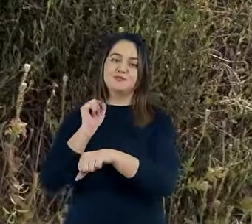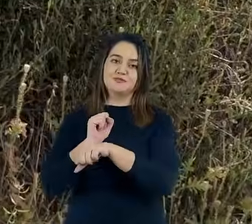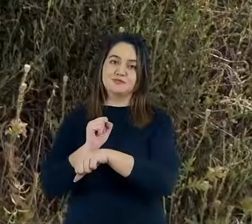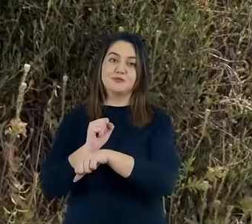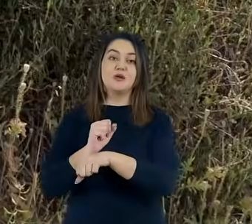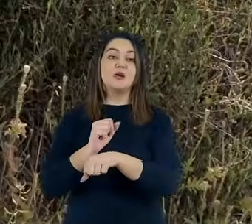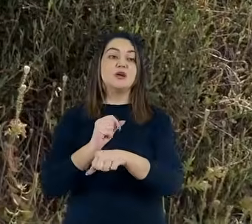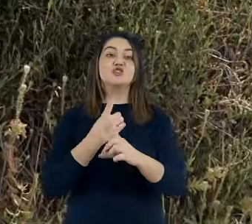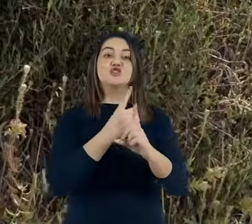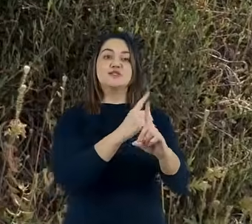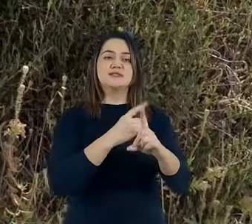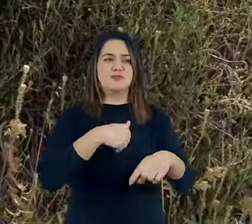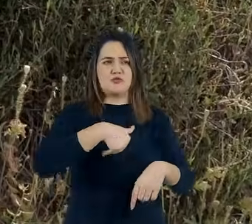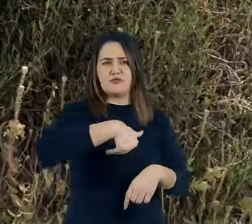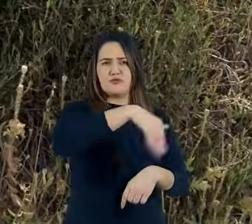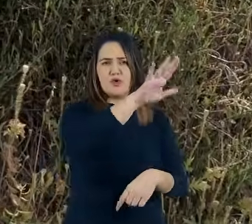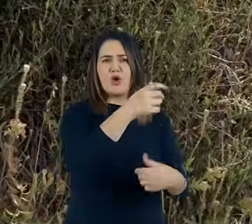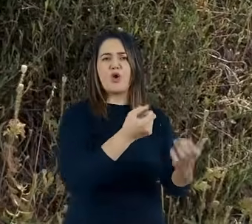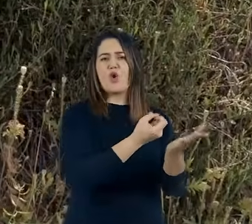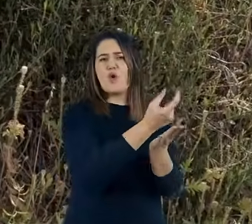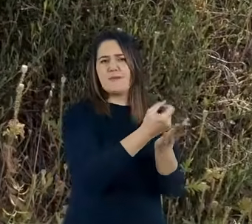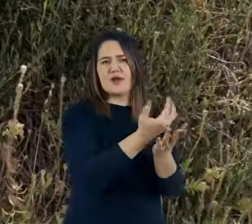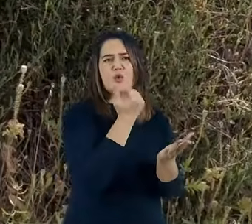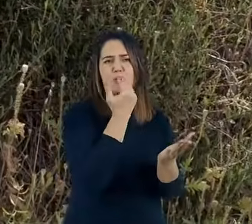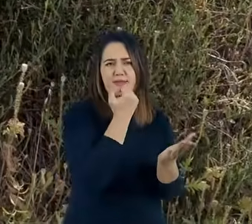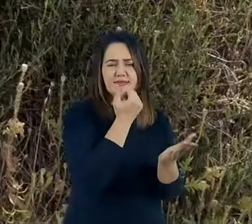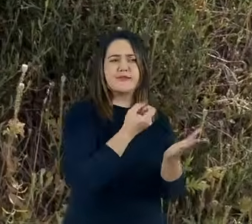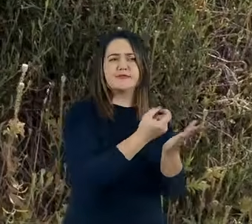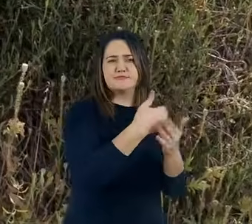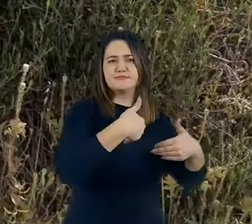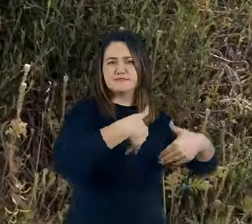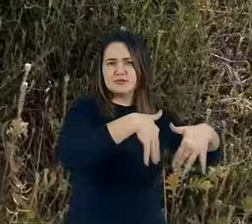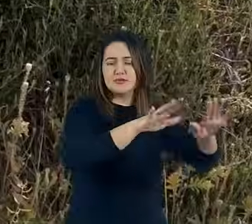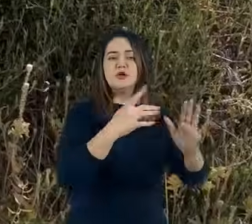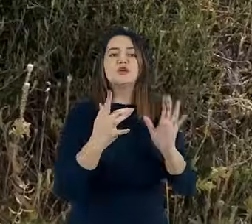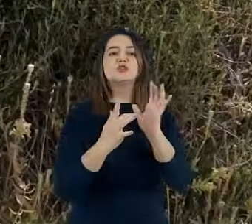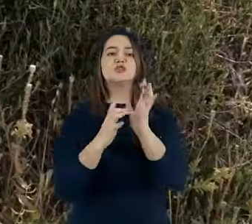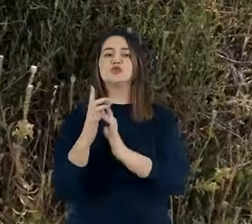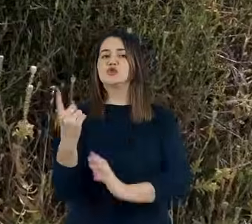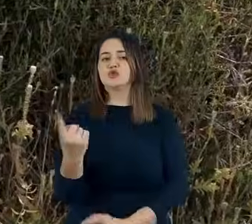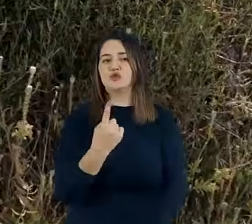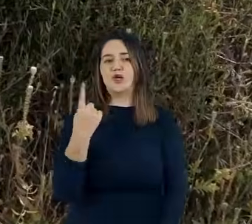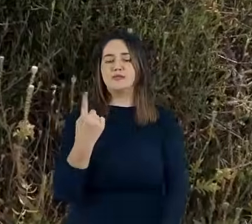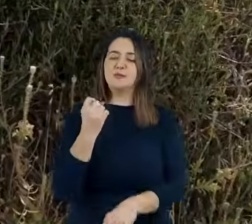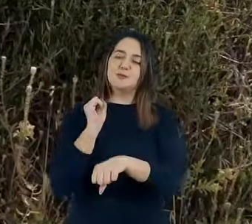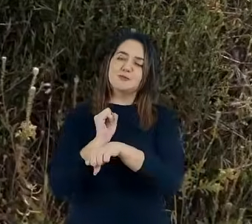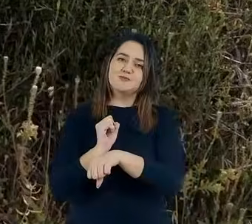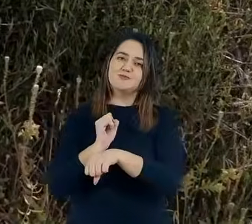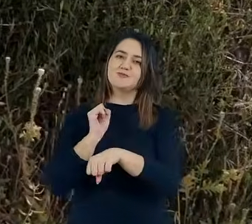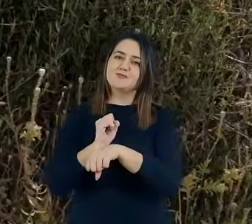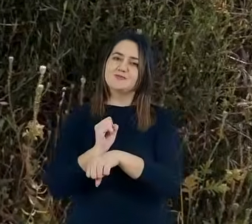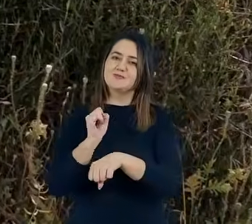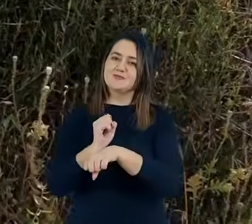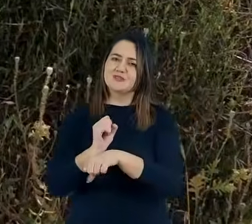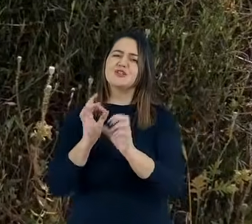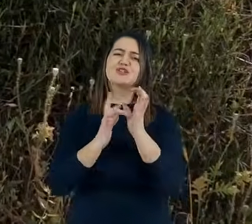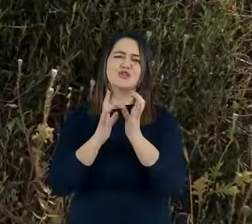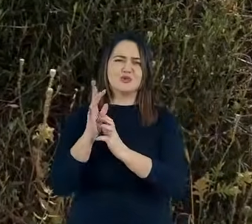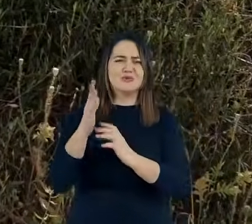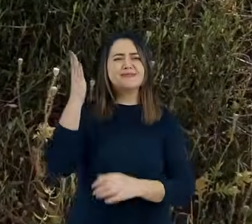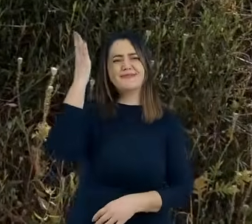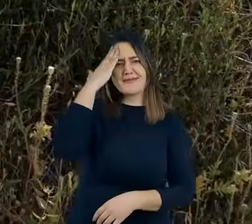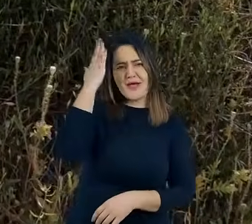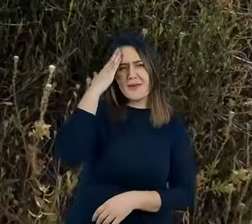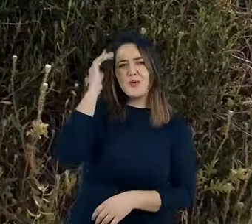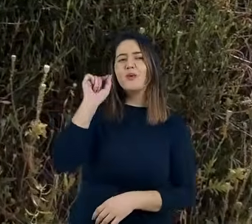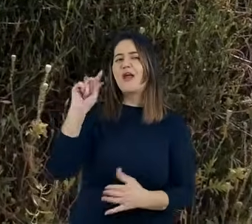os apóstolos foram comprar comida em algum canto ali perto, Jesus esperou. Ele sabia de certa forma o que estava